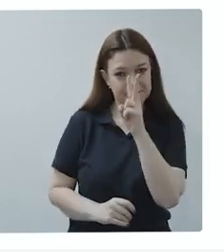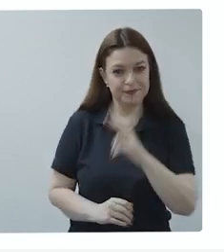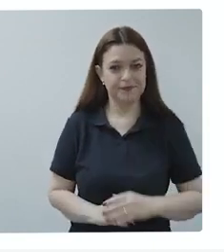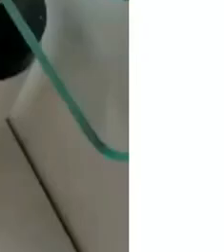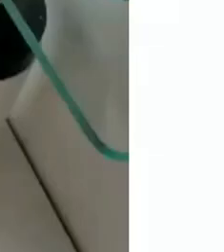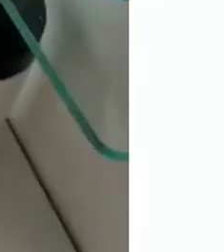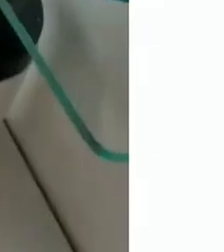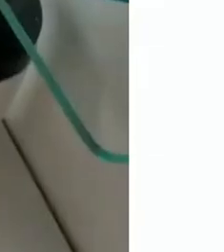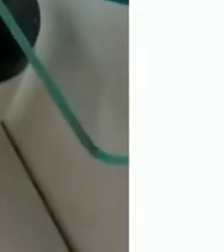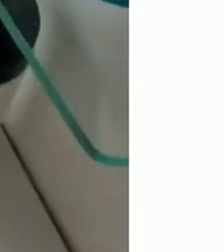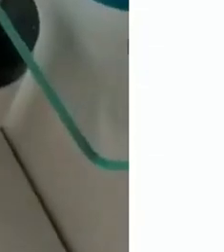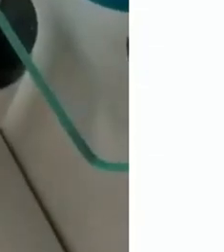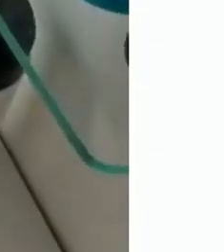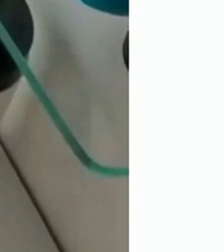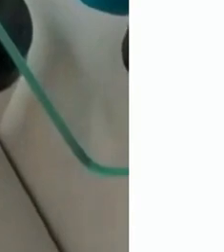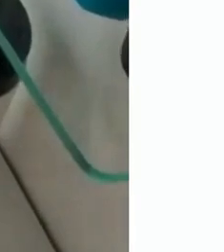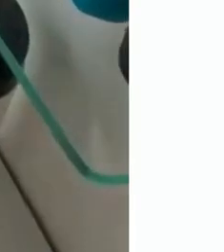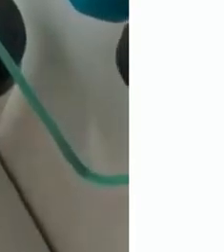vídeo.